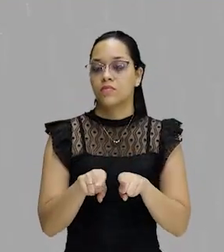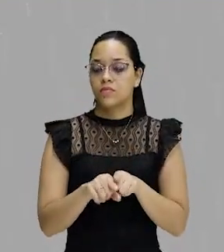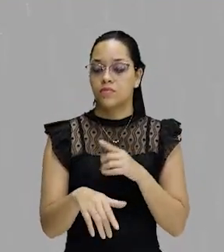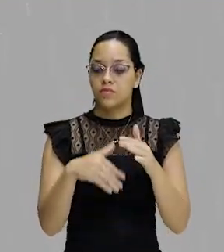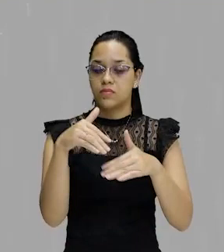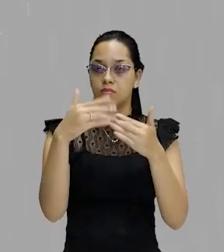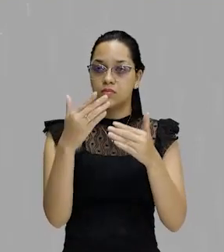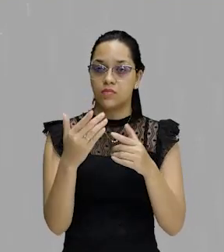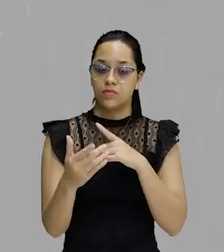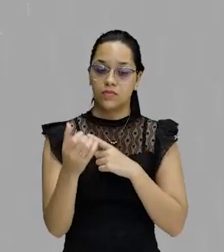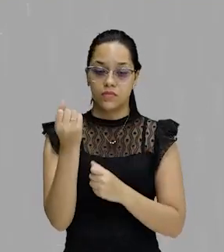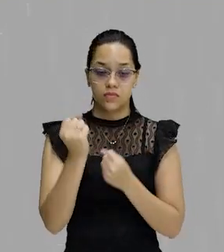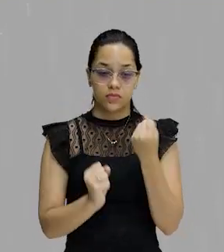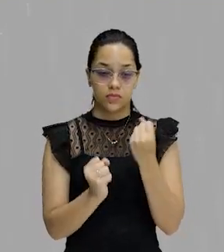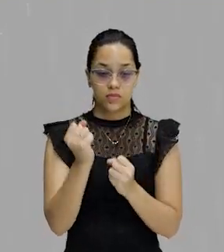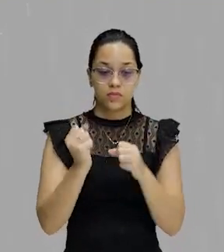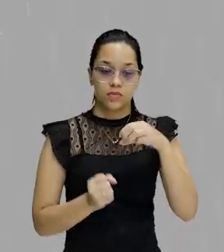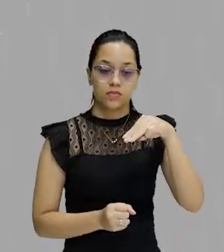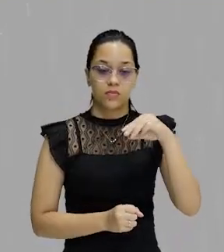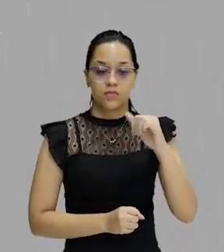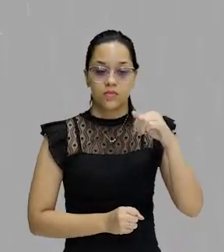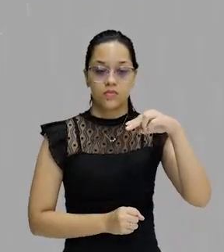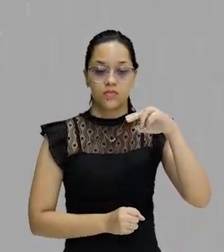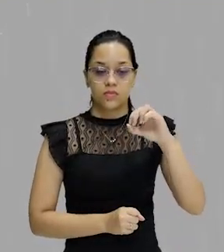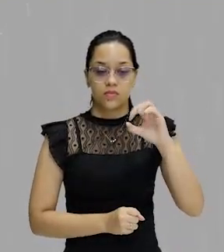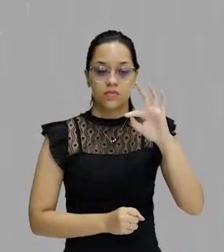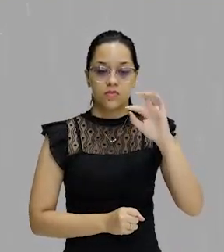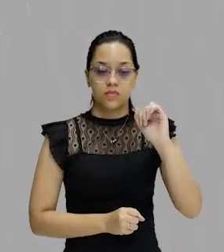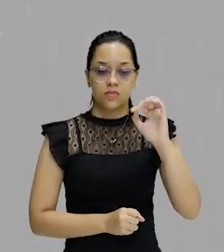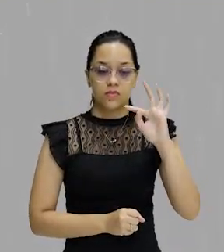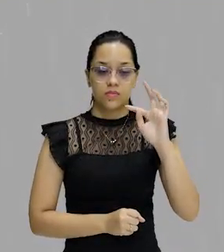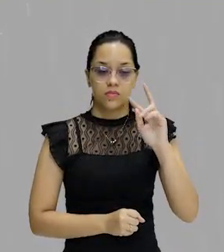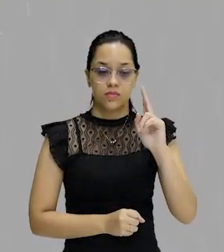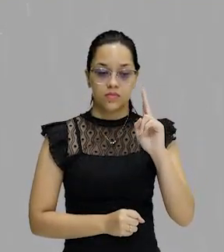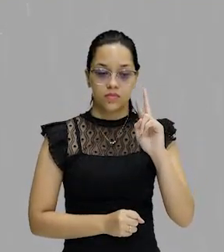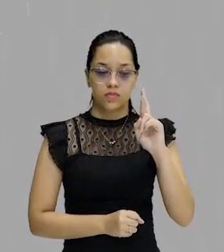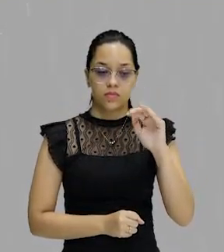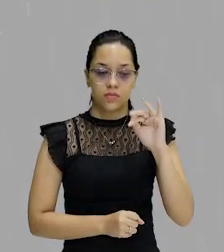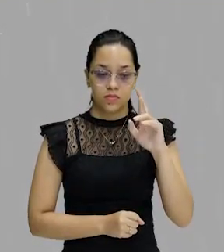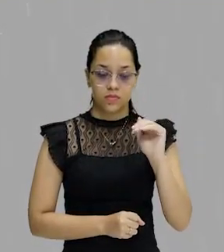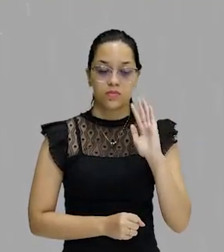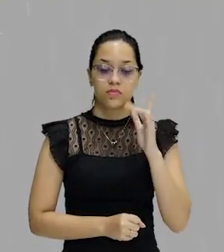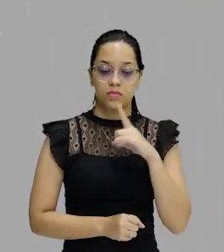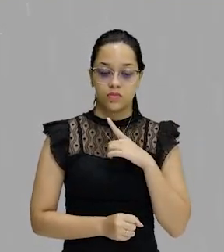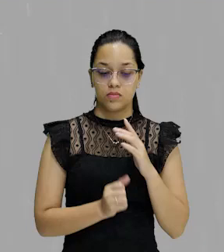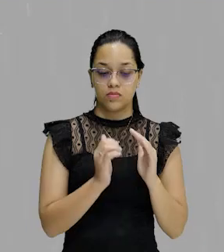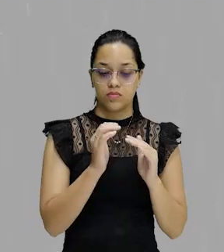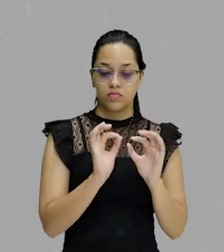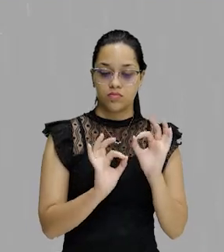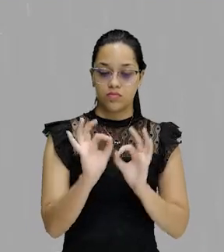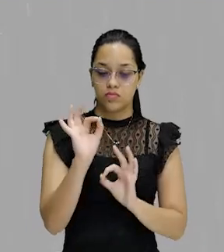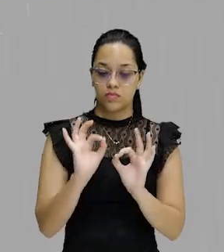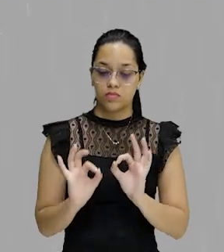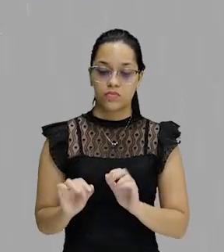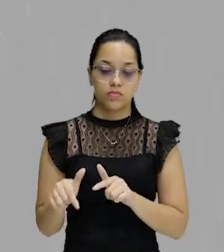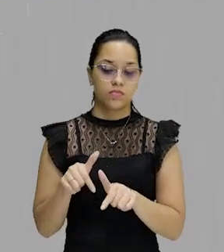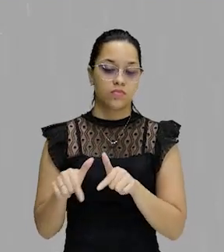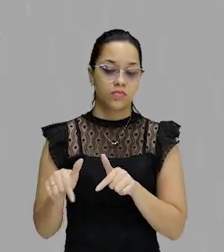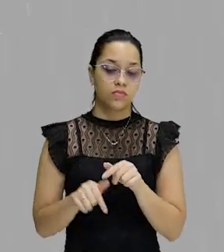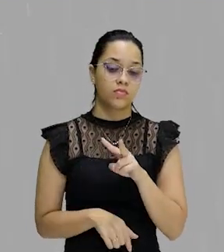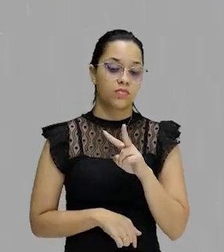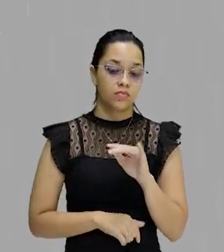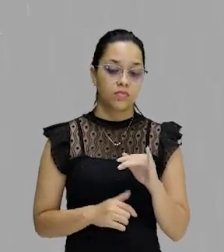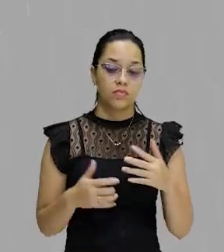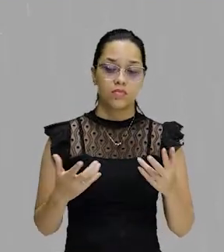dessa indústria manufatureira, nós já vamos ter a divisão do trabalho. Os mestres, eles